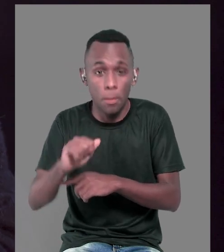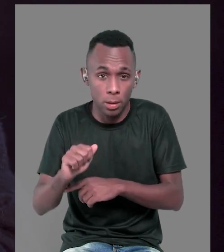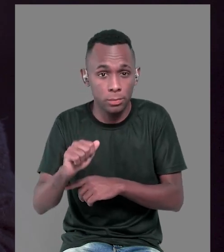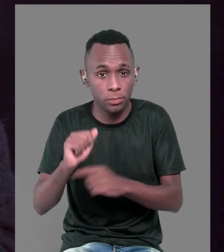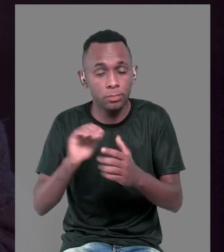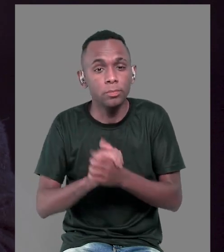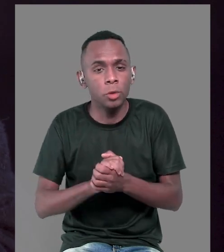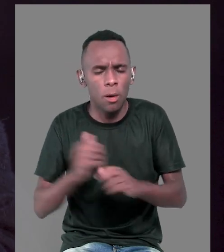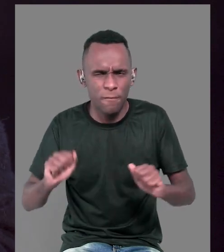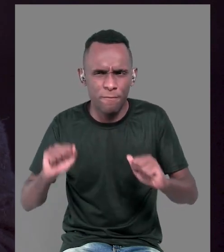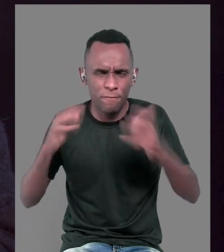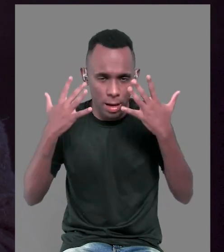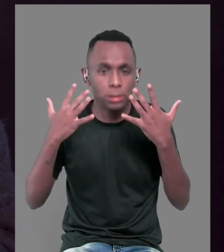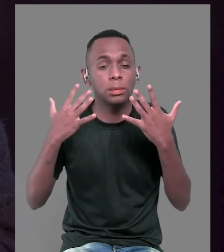120 dias, com